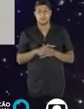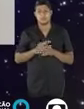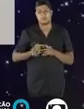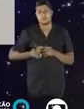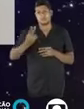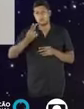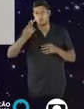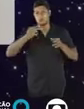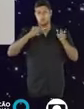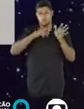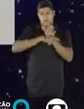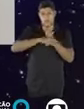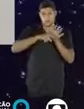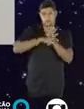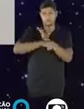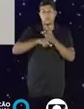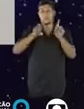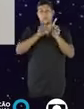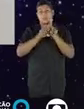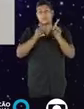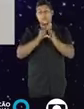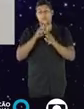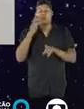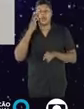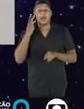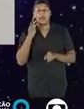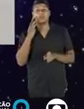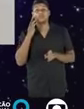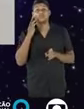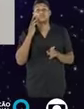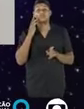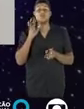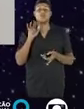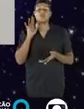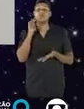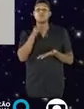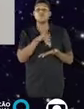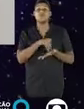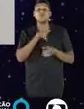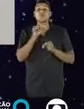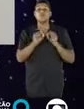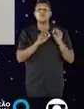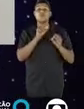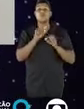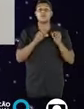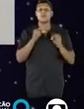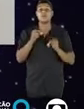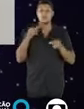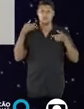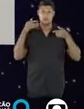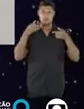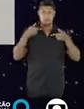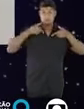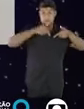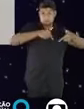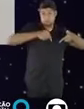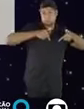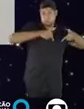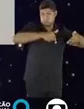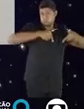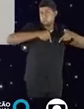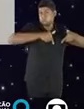segunda questão, né? E eu acho que, por último, é o meu ativismo